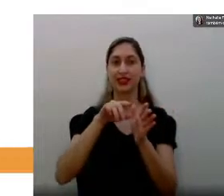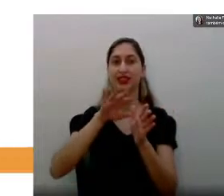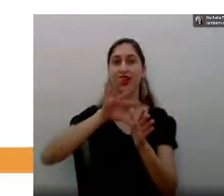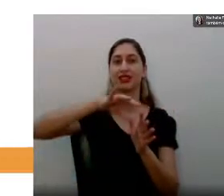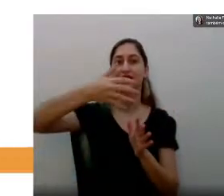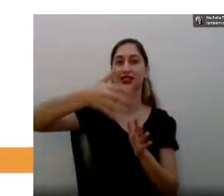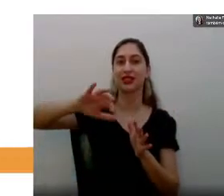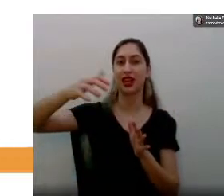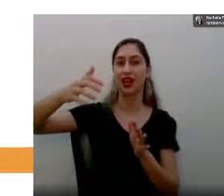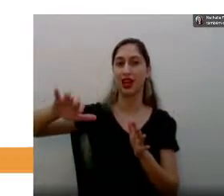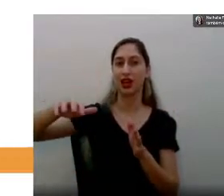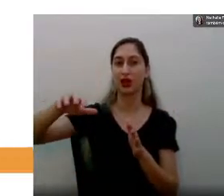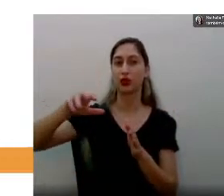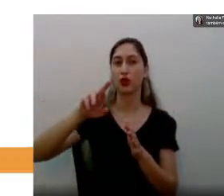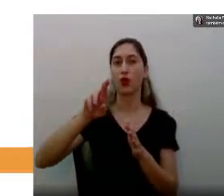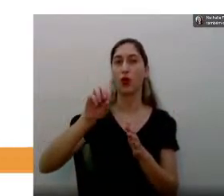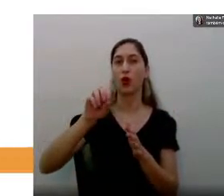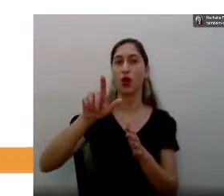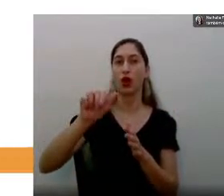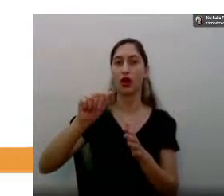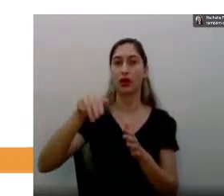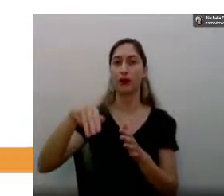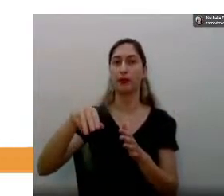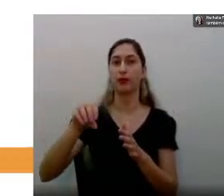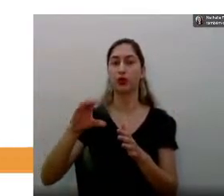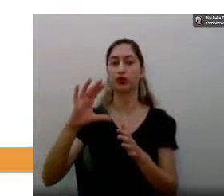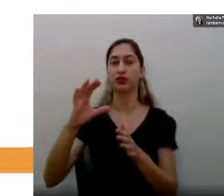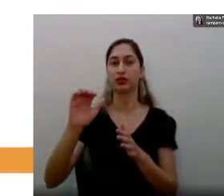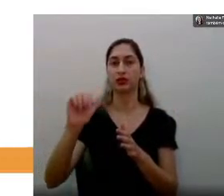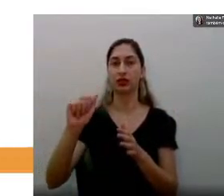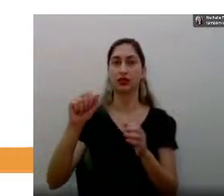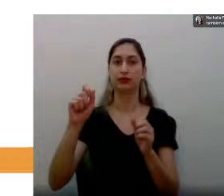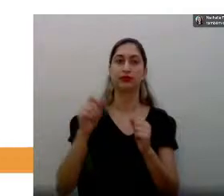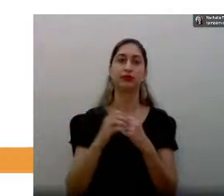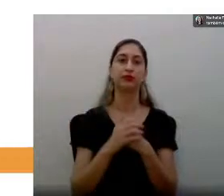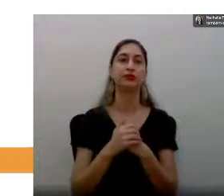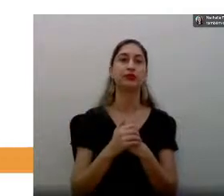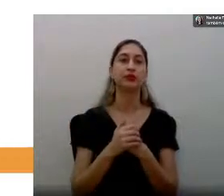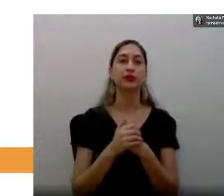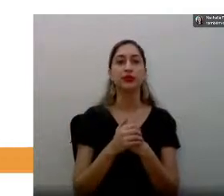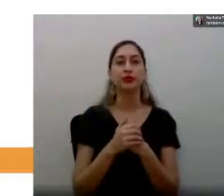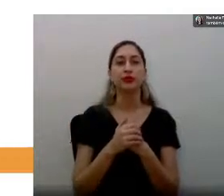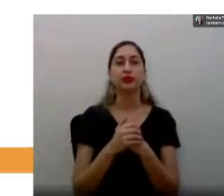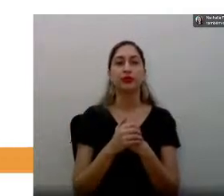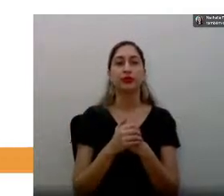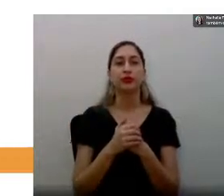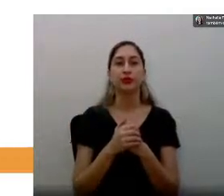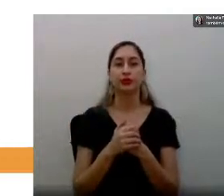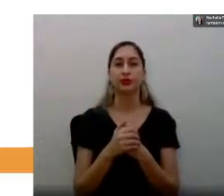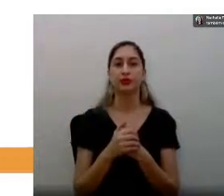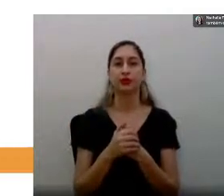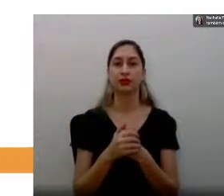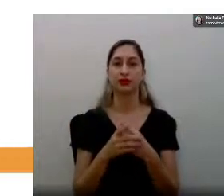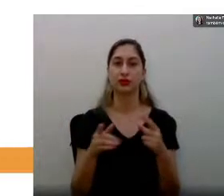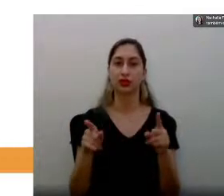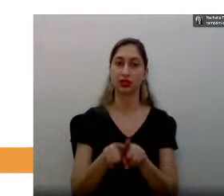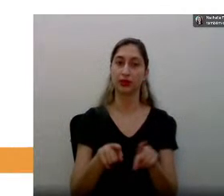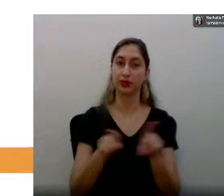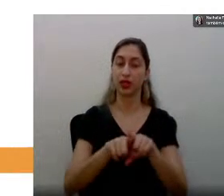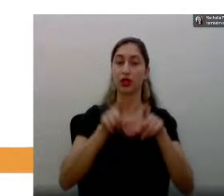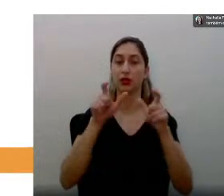Observatório Tá mas a gente tem que levar os três fotos e Observatório astronômico de monoceros lá em Além Paraíba